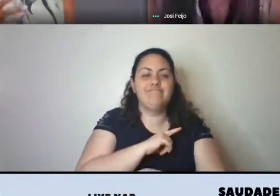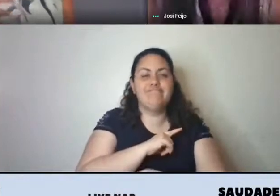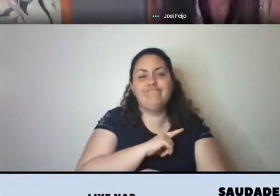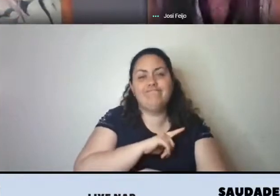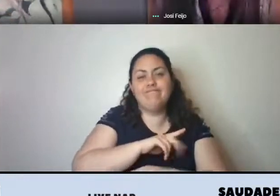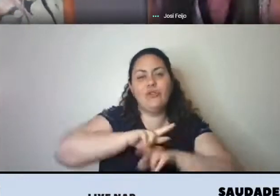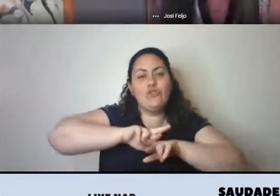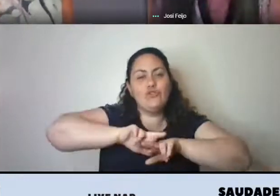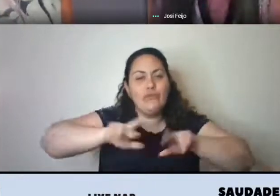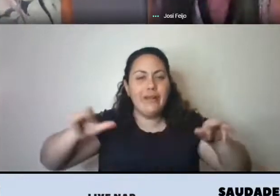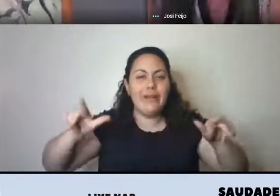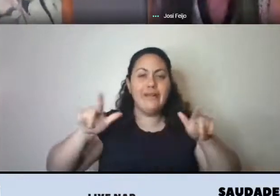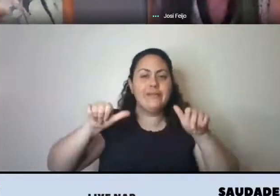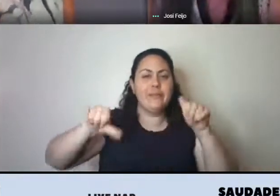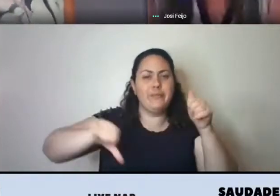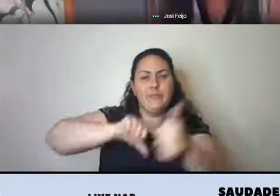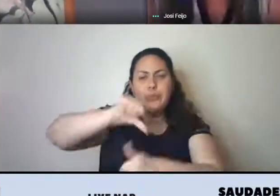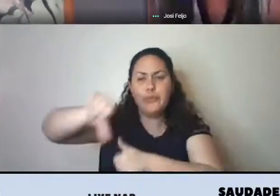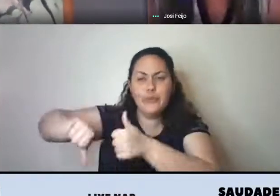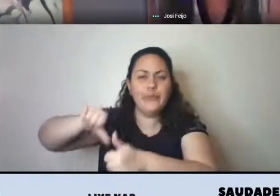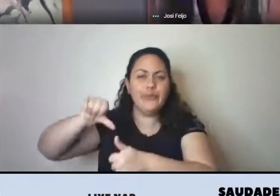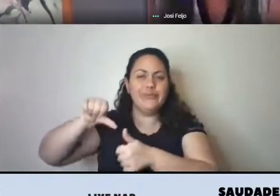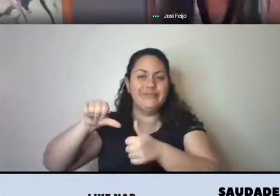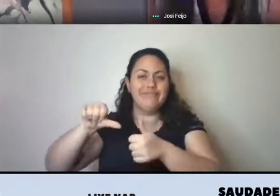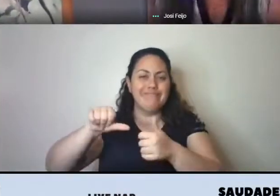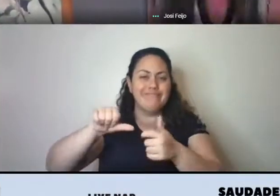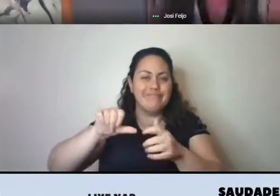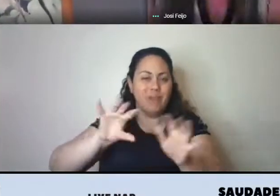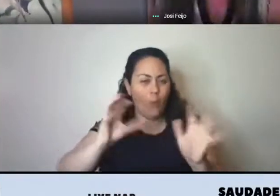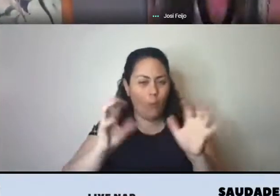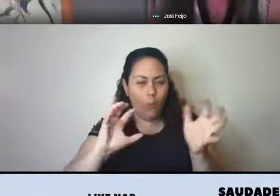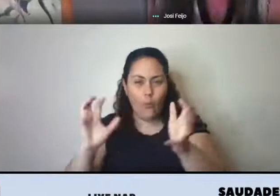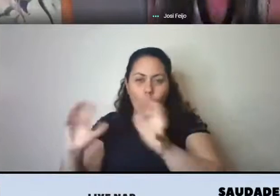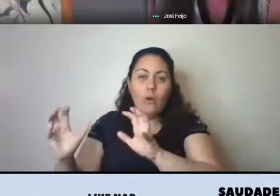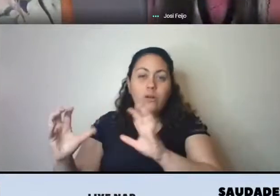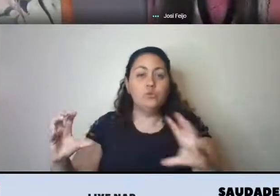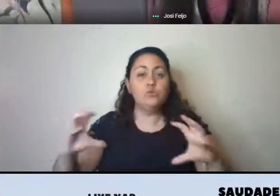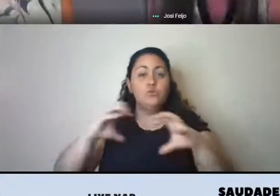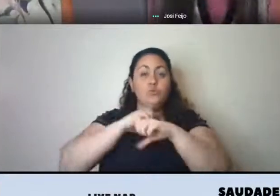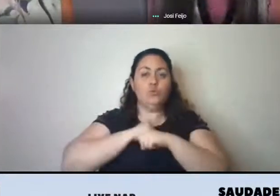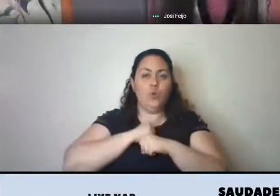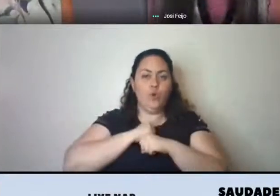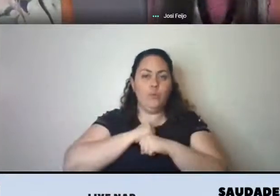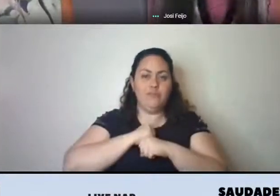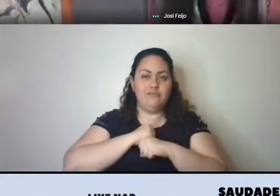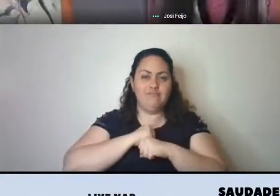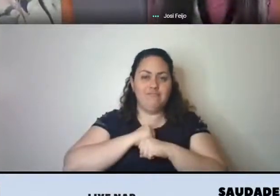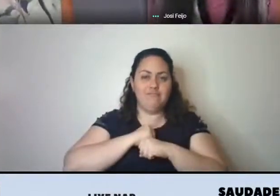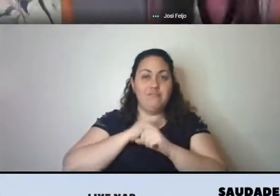diferenças, mudanças, transformações, acho que isso também se soma, né?